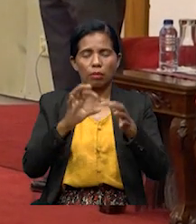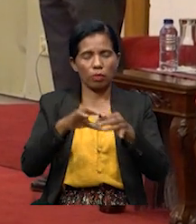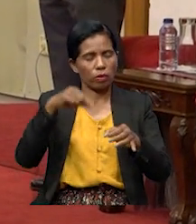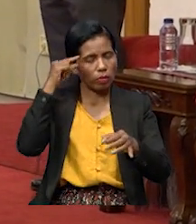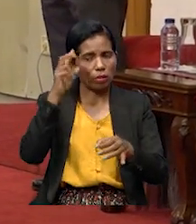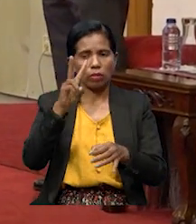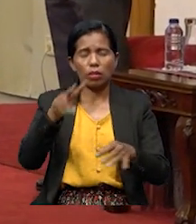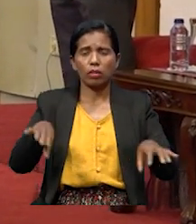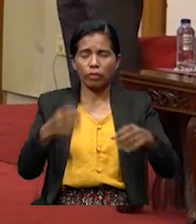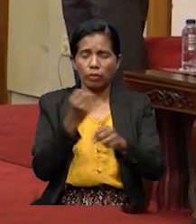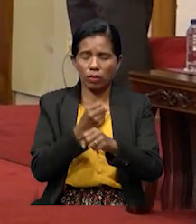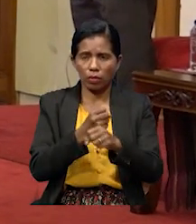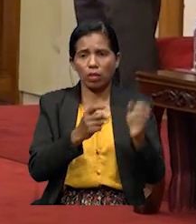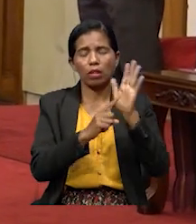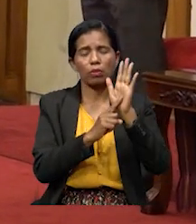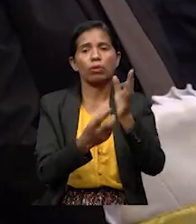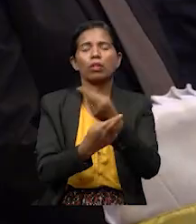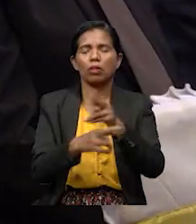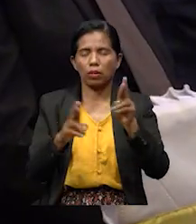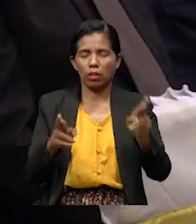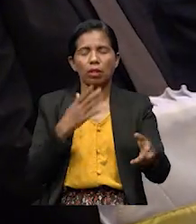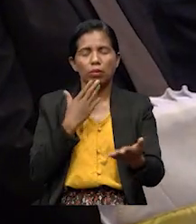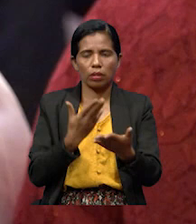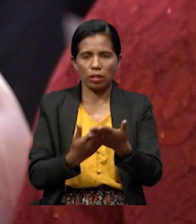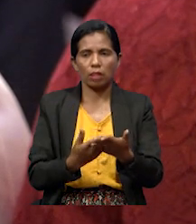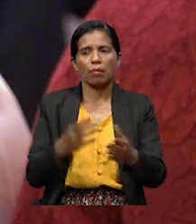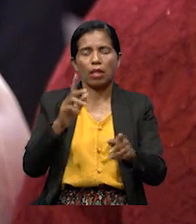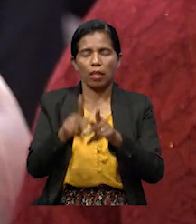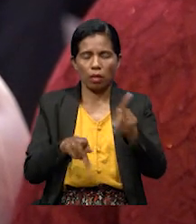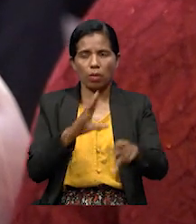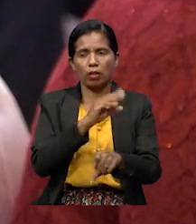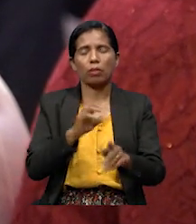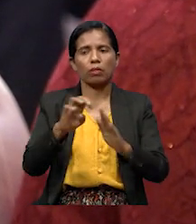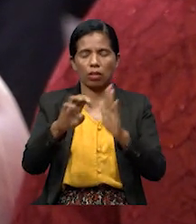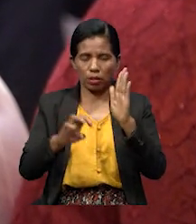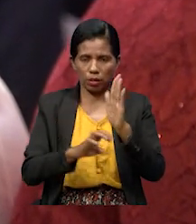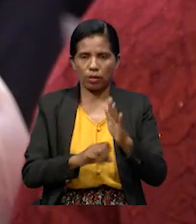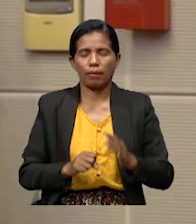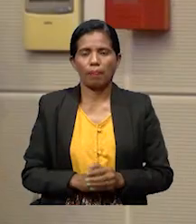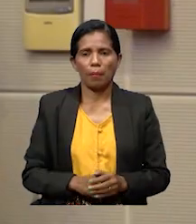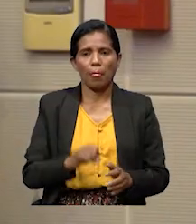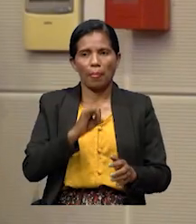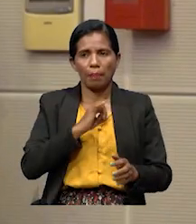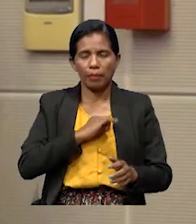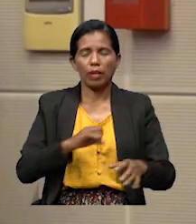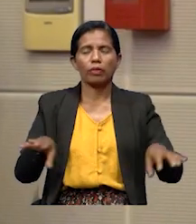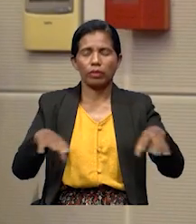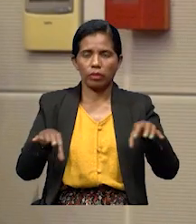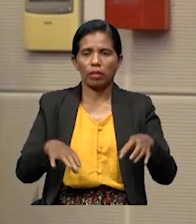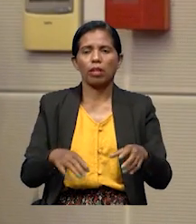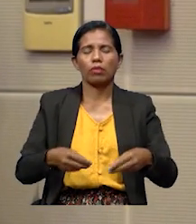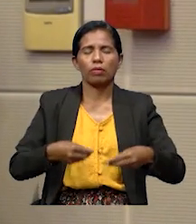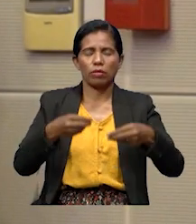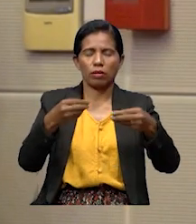uma casa, não há tudo resultado de acordo com o povo no Estado. Tal como disse na cerimônia de posse realizada no passado dia 22